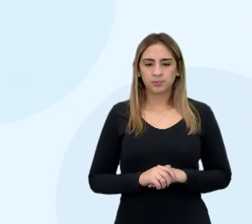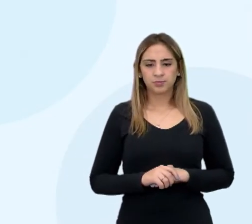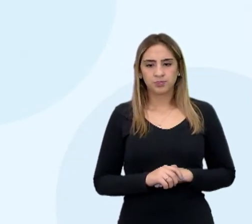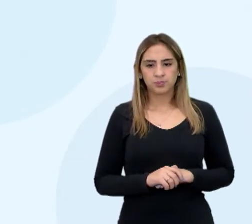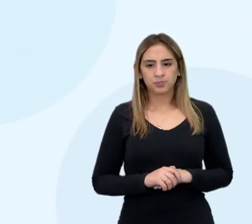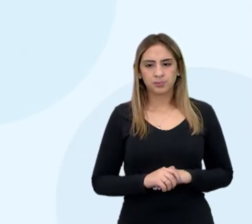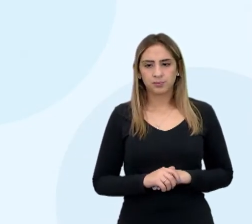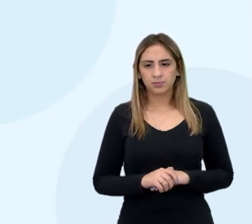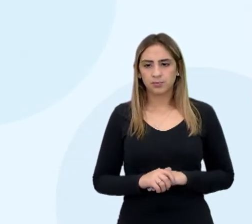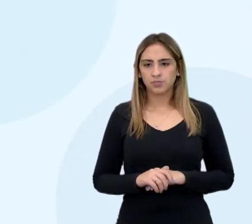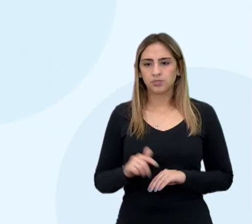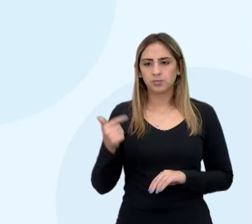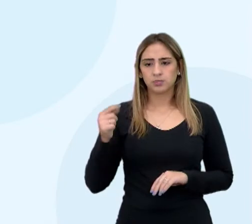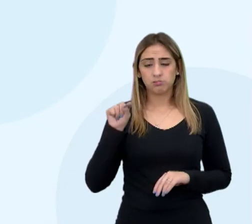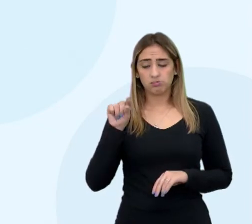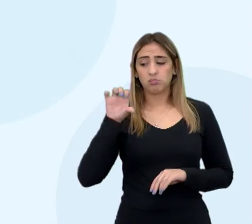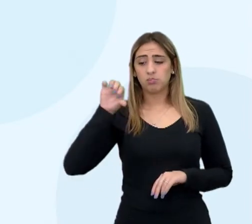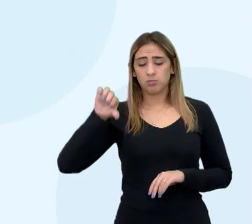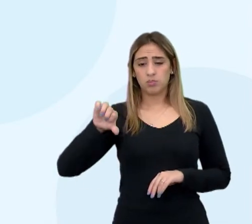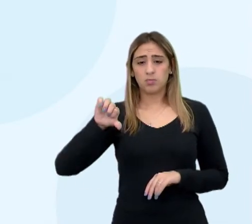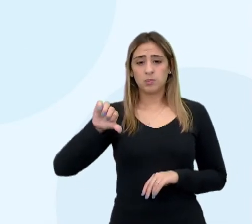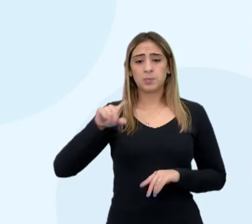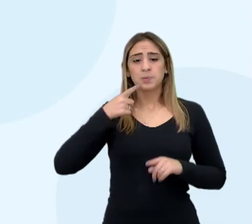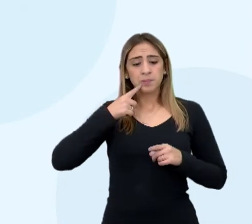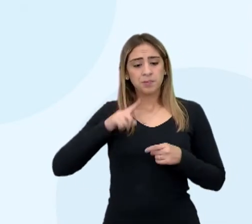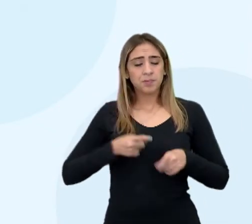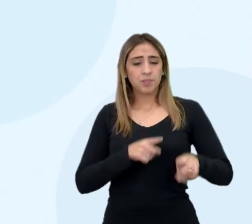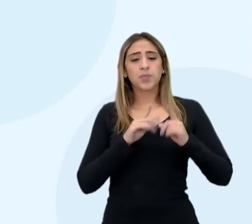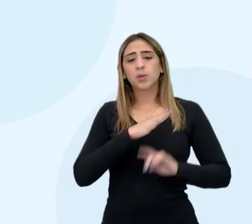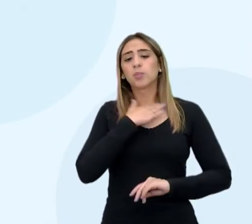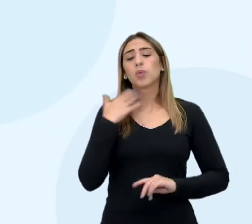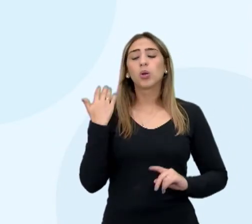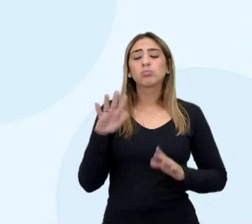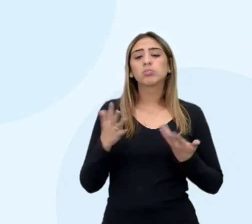de 7,9, né, provocando a morte e o